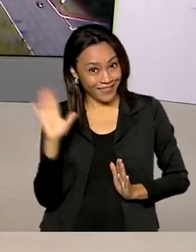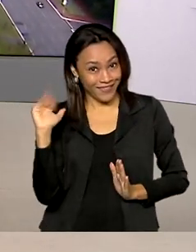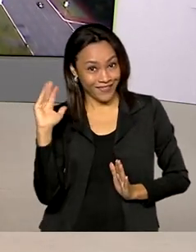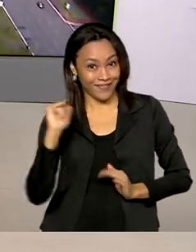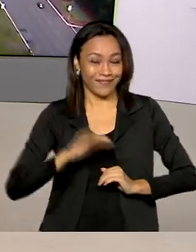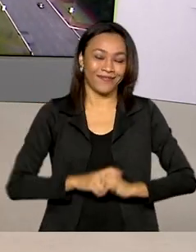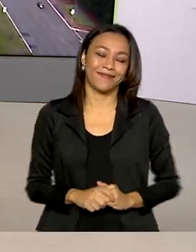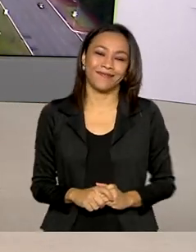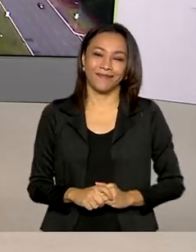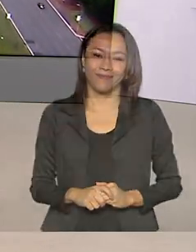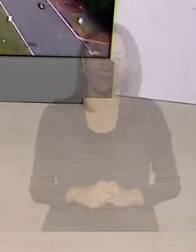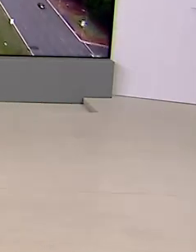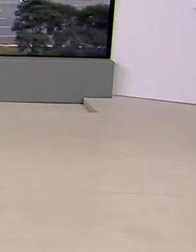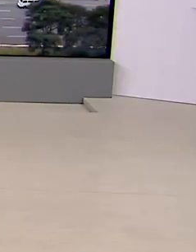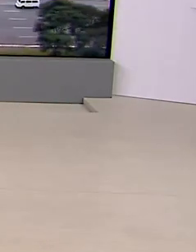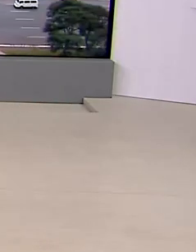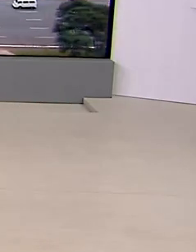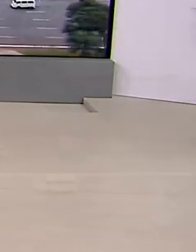Tchau, tchau.